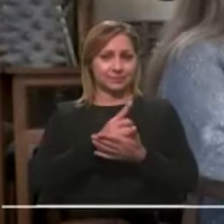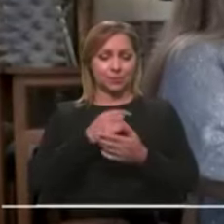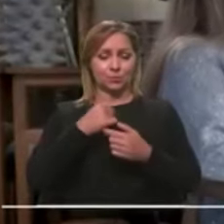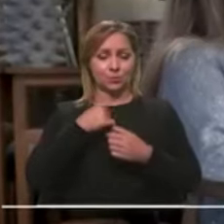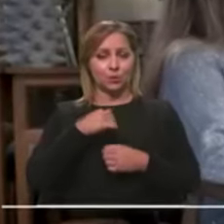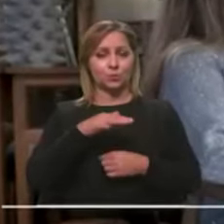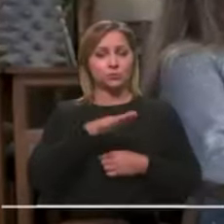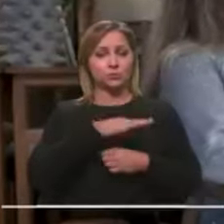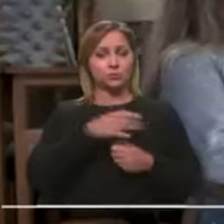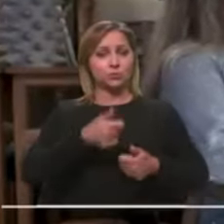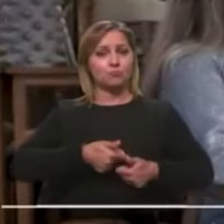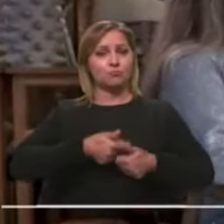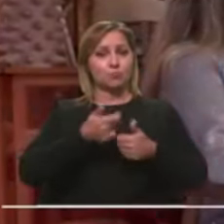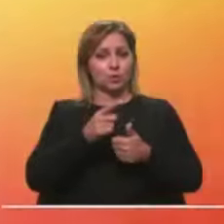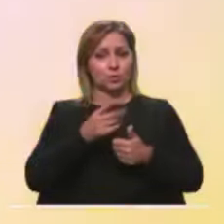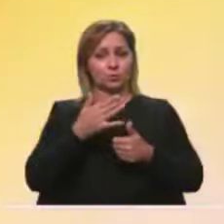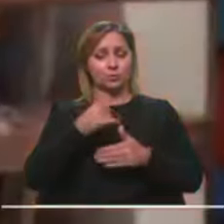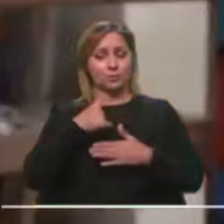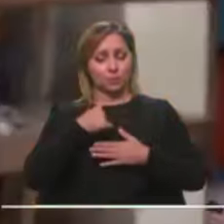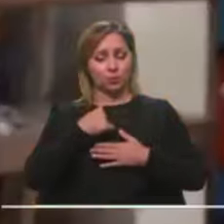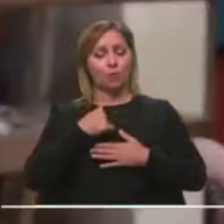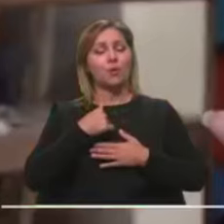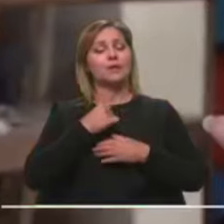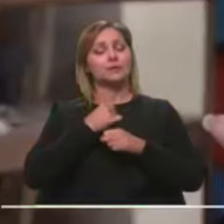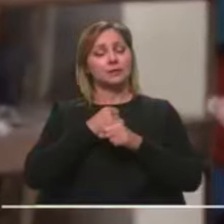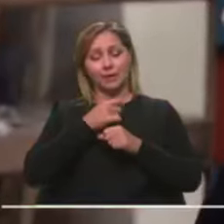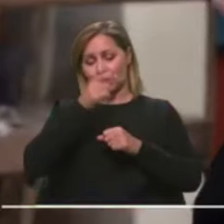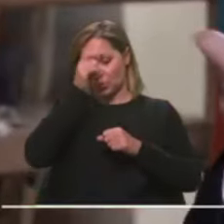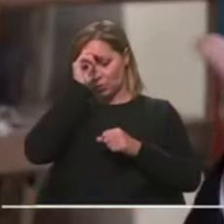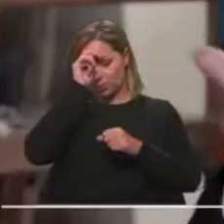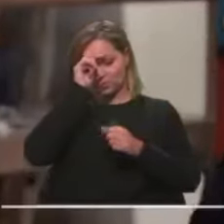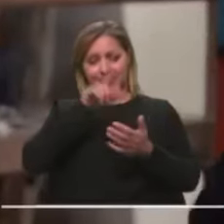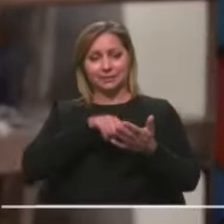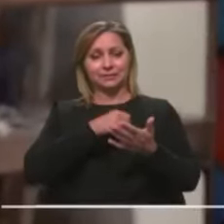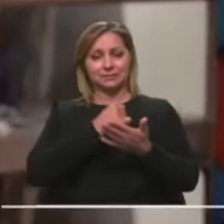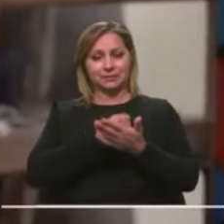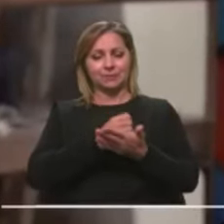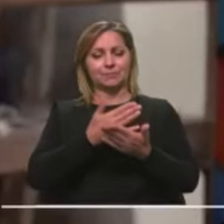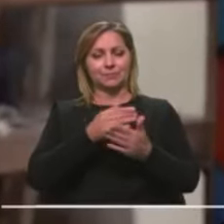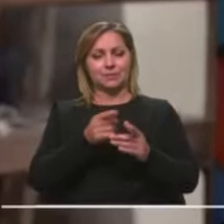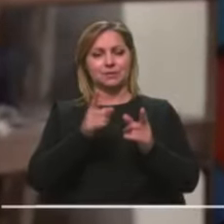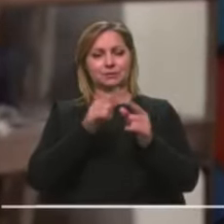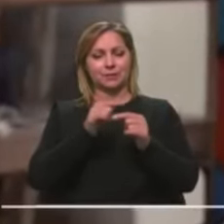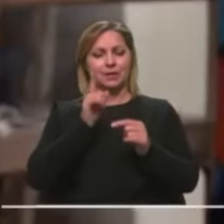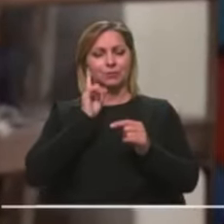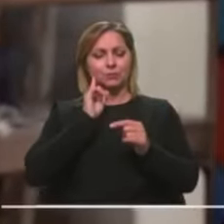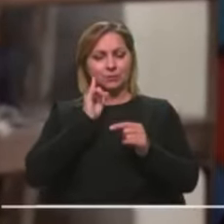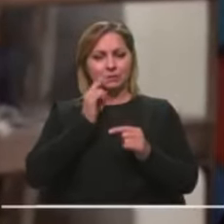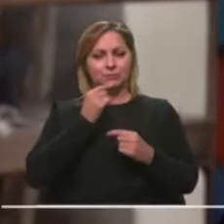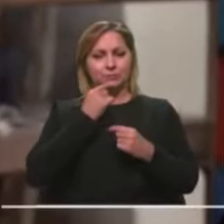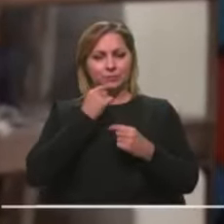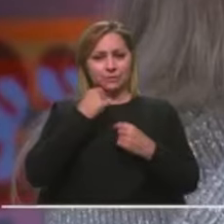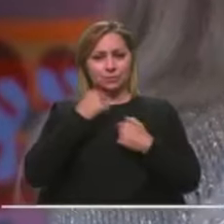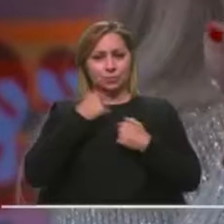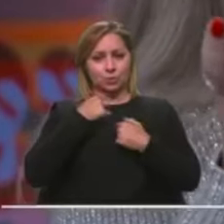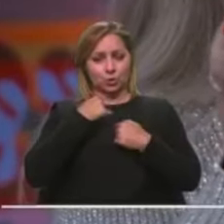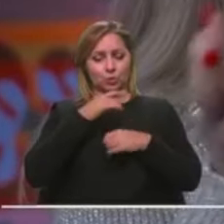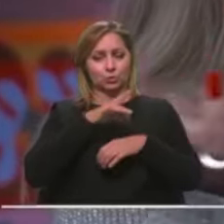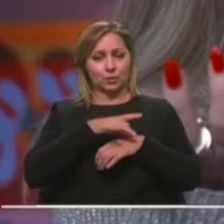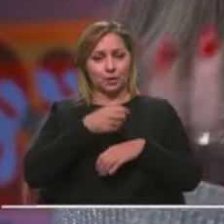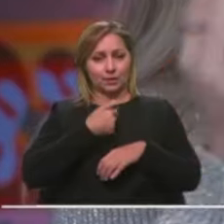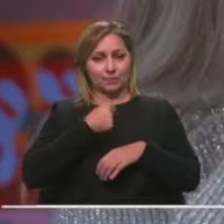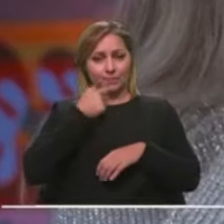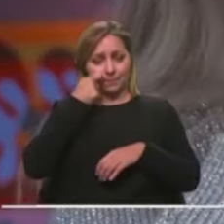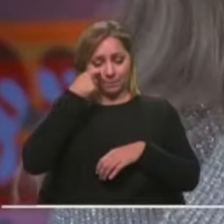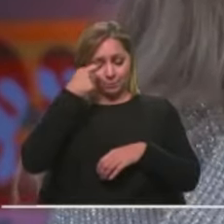melhor. Agora, filo sempre com o mesmo respeito. E eu acho que às vezes também é bom que as pessoas se apercebam das nossas fragilidades. Somos seres